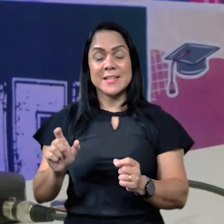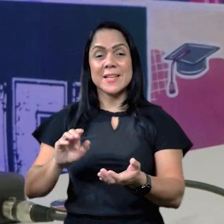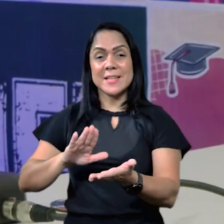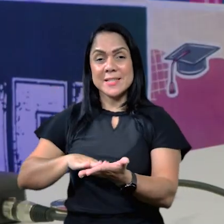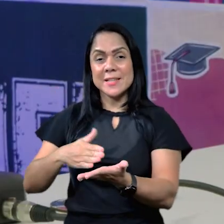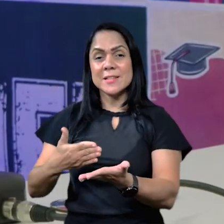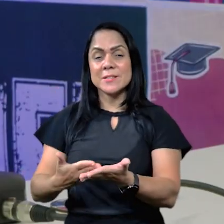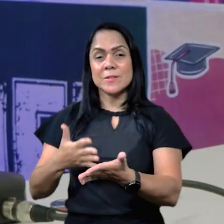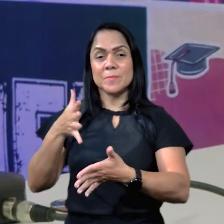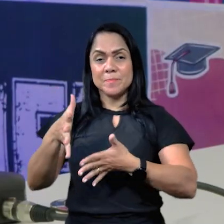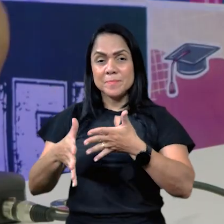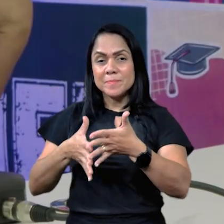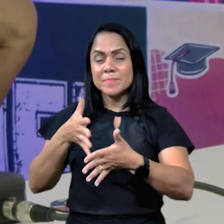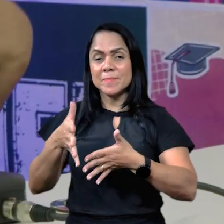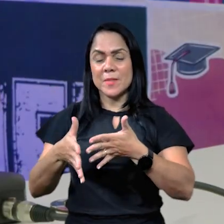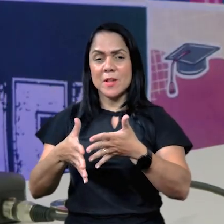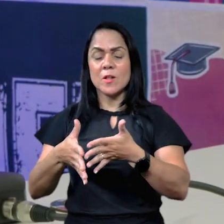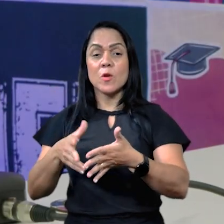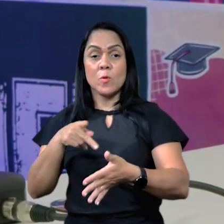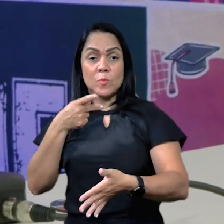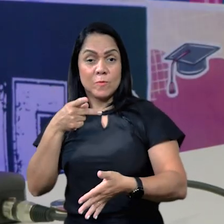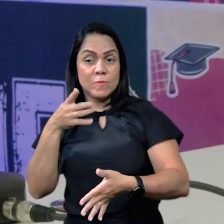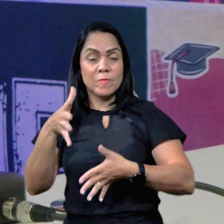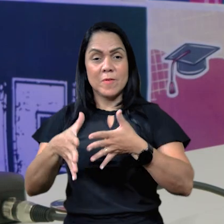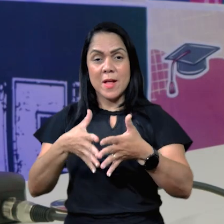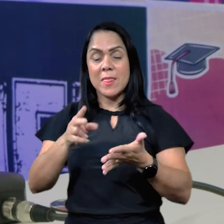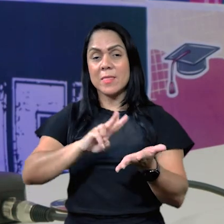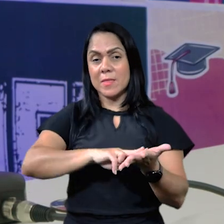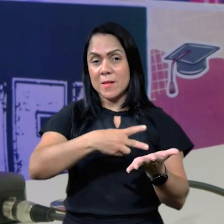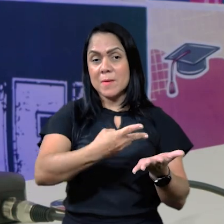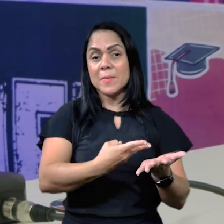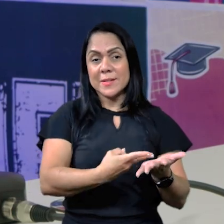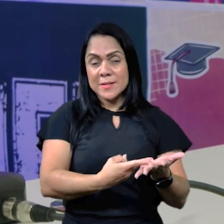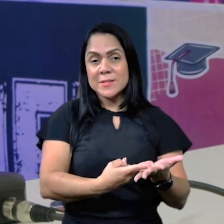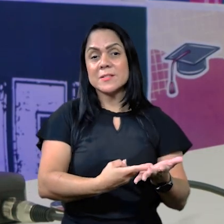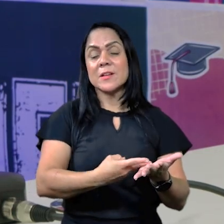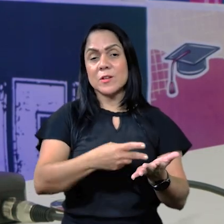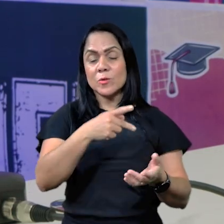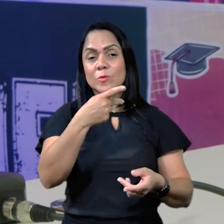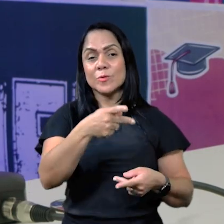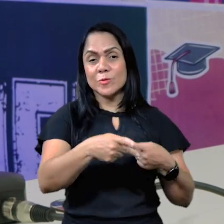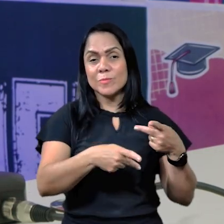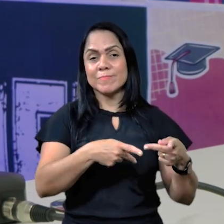gente traduz o que está sendo falado e a interpretação a gente interpreta o que está sendo